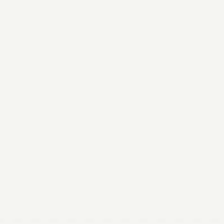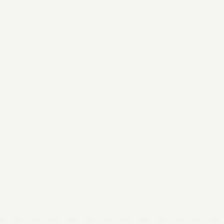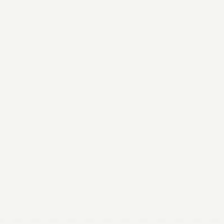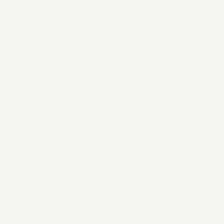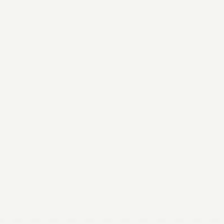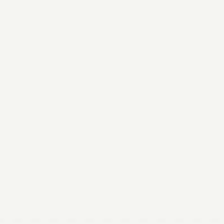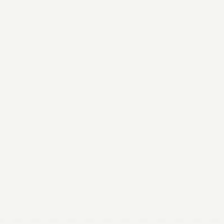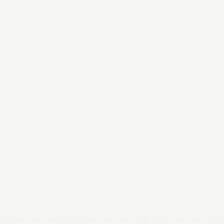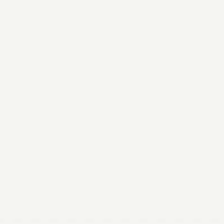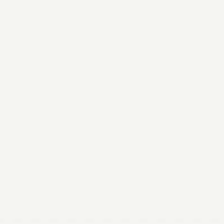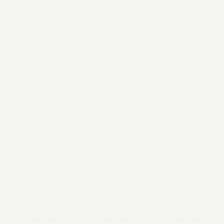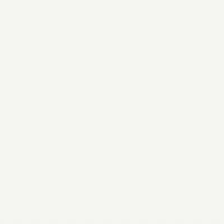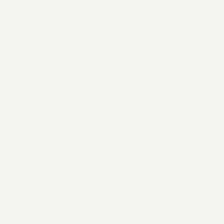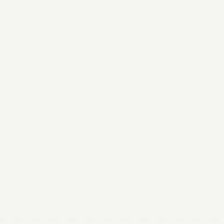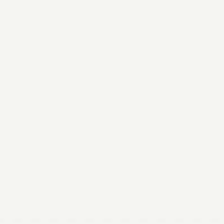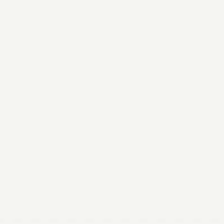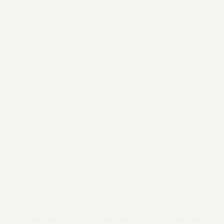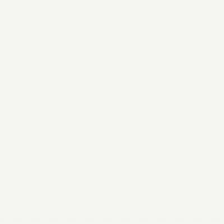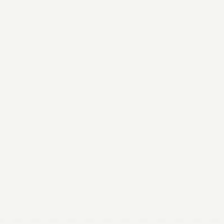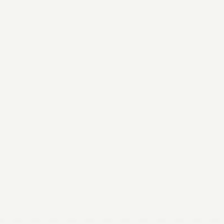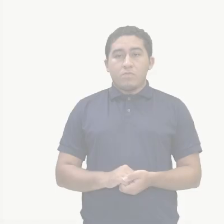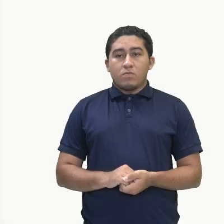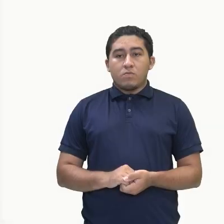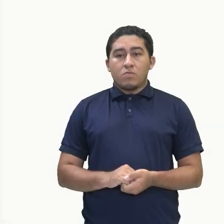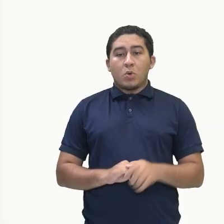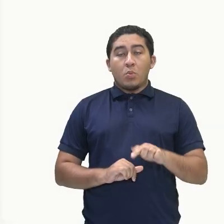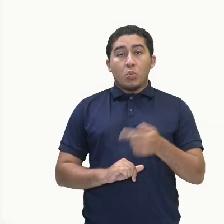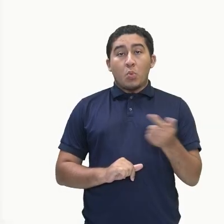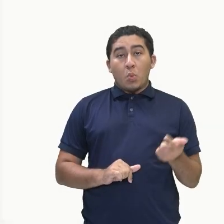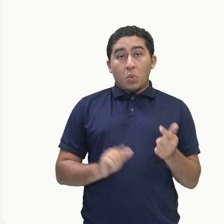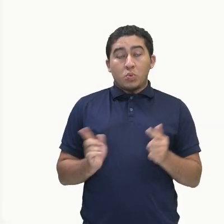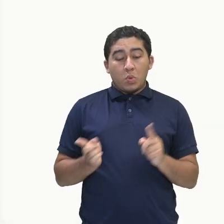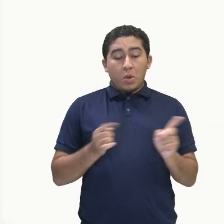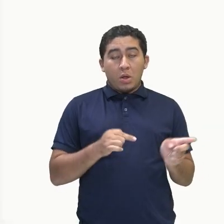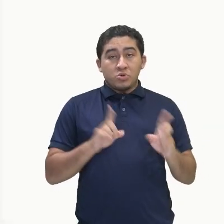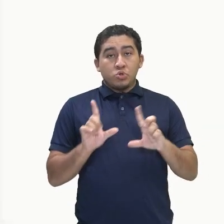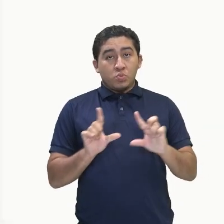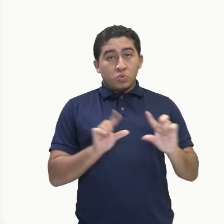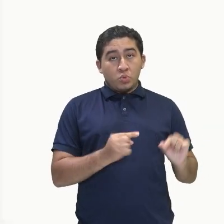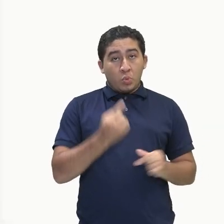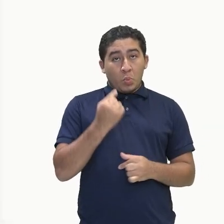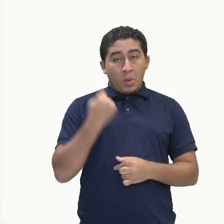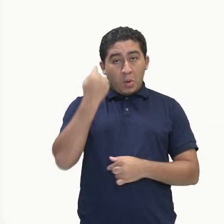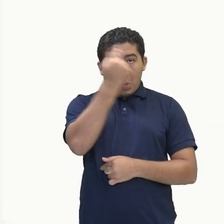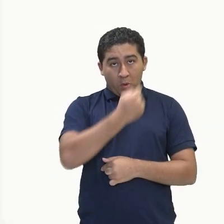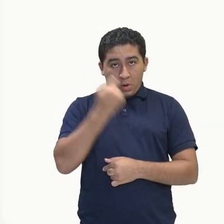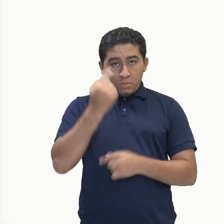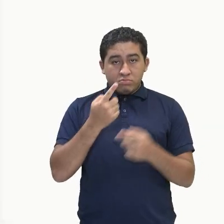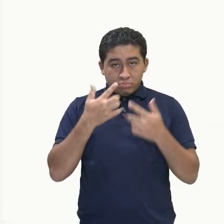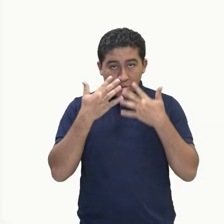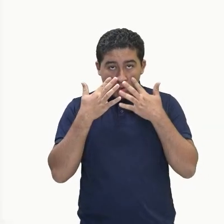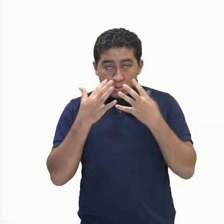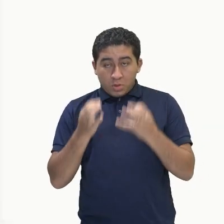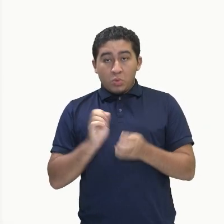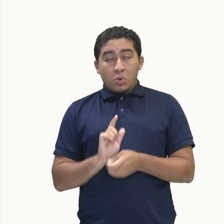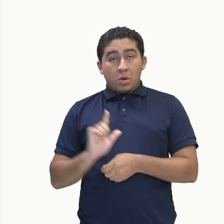Inclusive, aí no mapinha a gente tem, olha, do lado do zero. Para o lado leste, a gente tem mais 1, mais 2, mais 3,